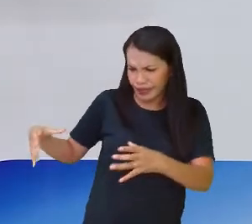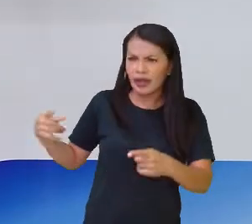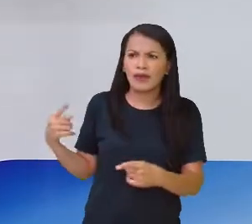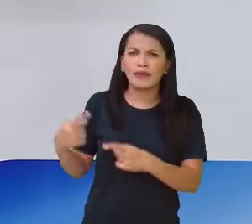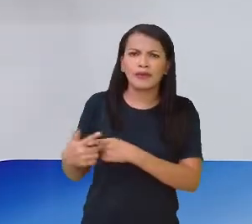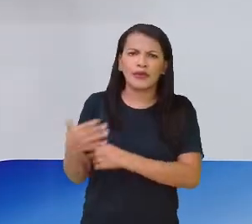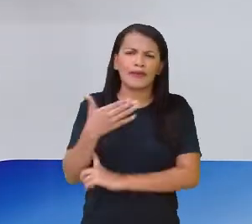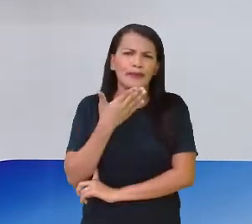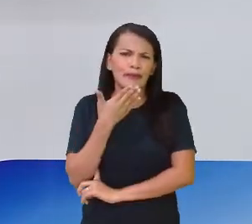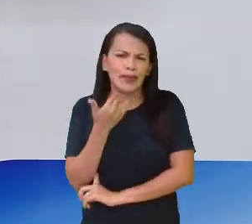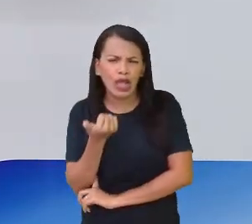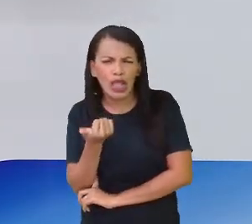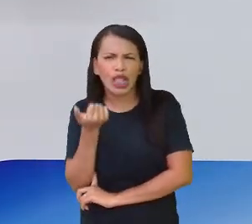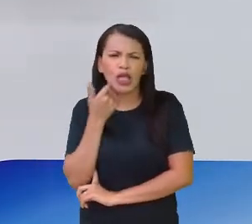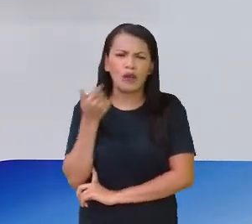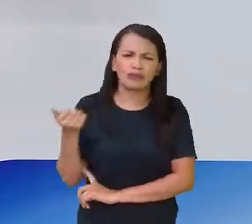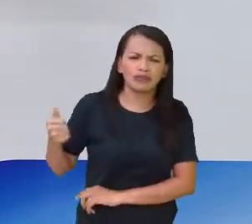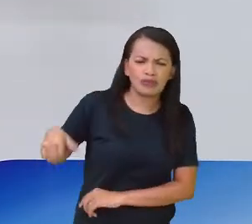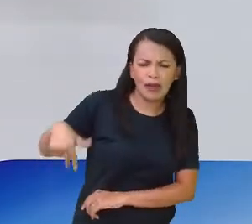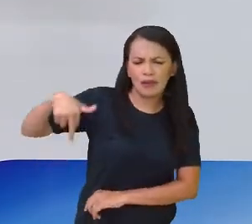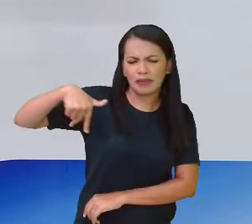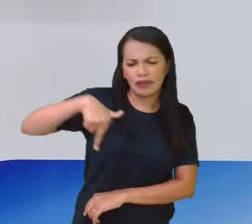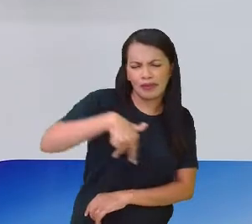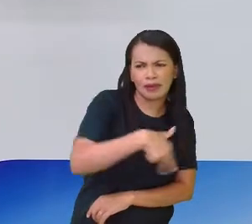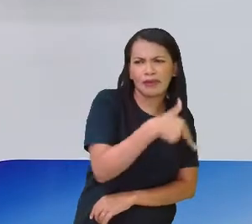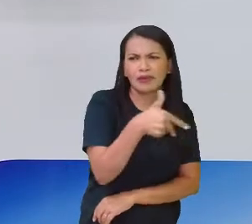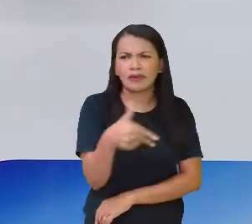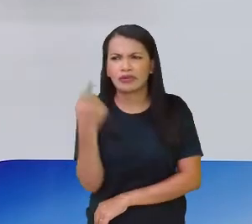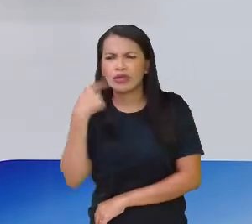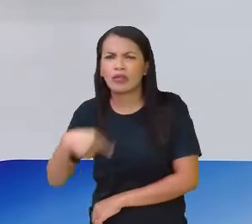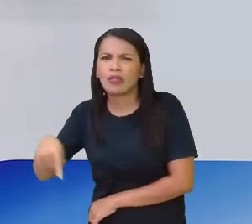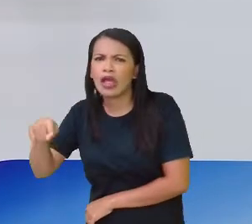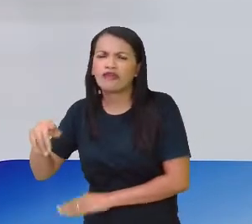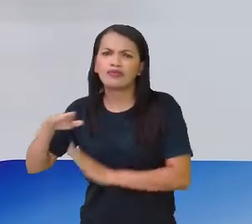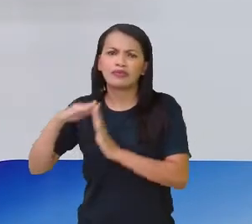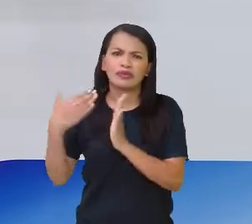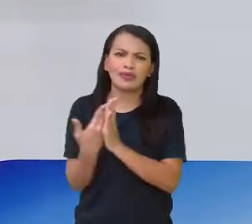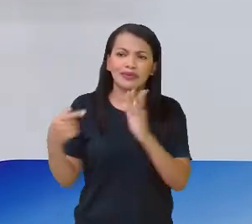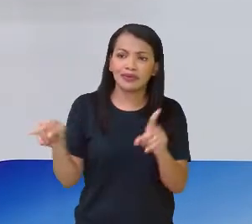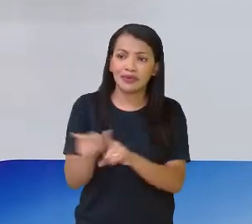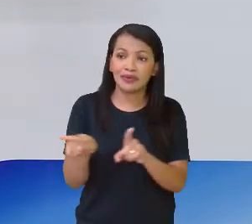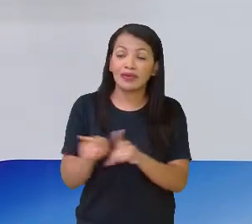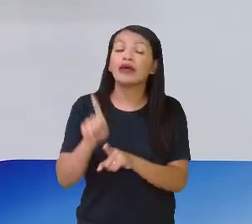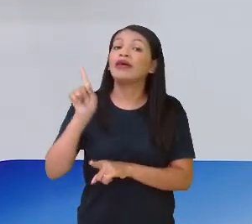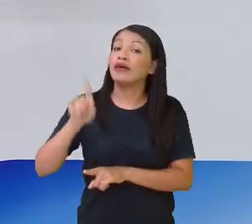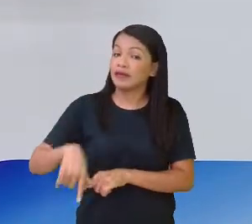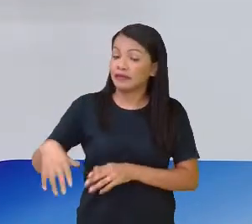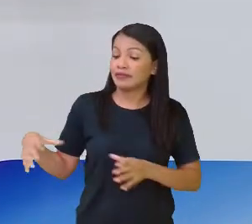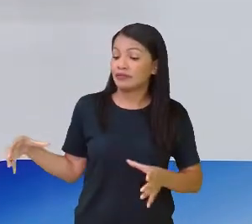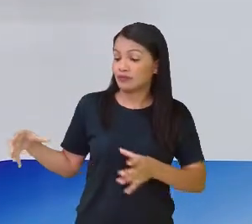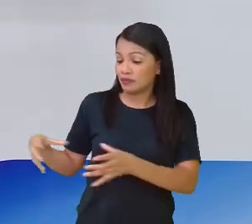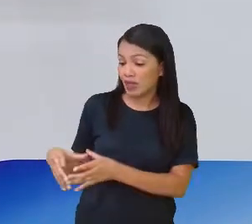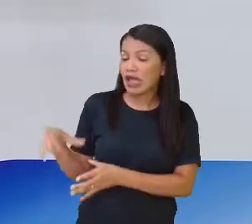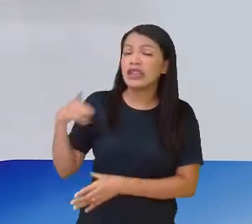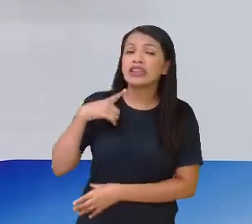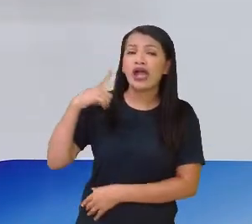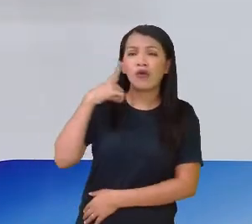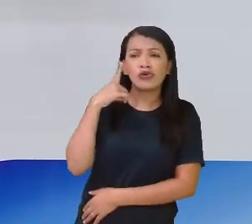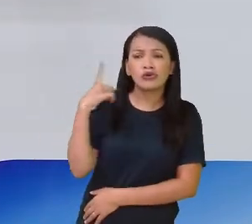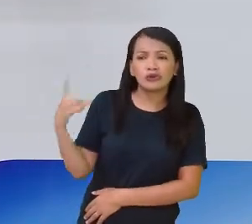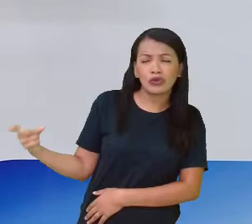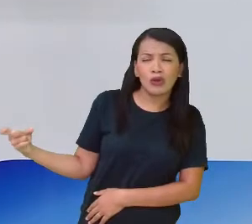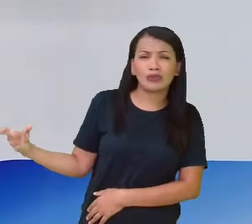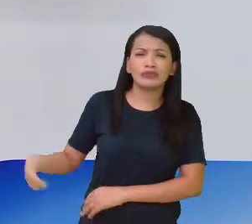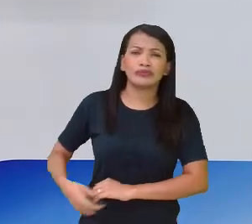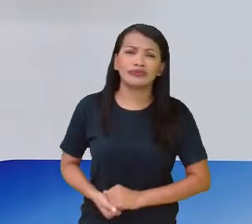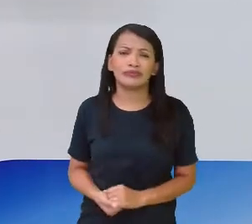fica melhor para a gente circular, para a gente transportar. Eu levo para as escolas também. Mas é um tambor e tem esse som bem grave,